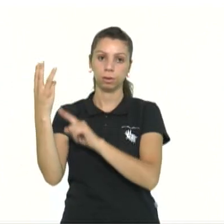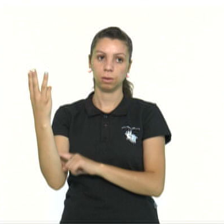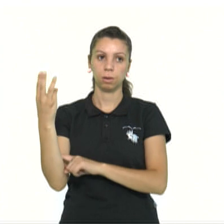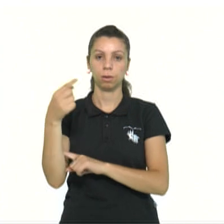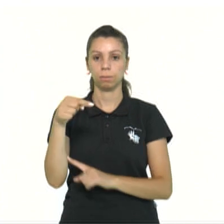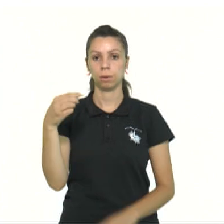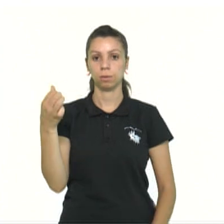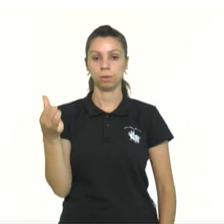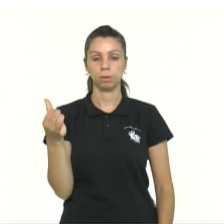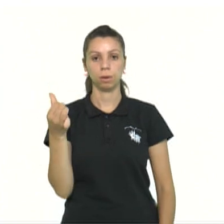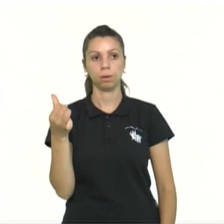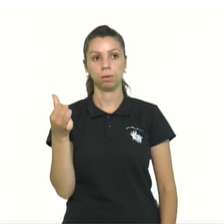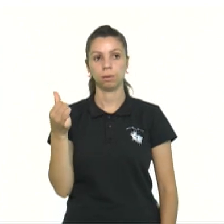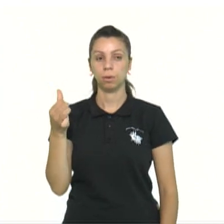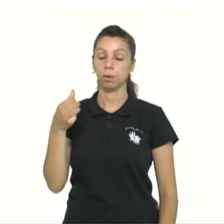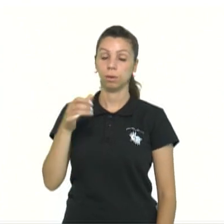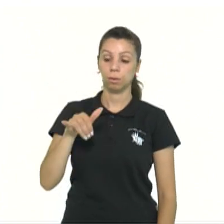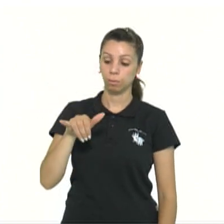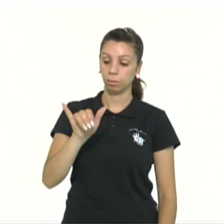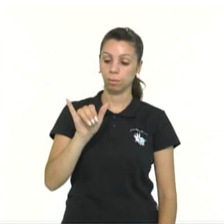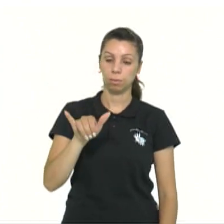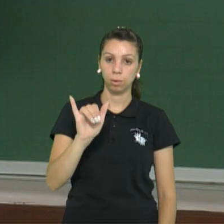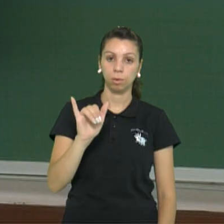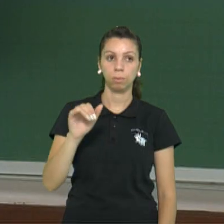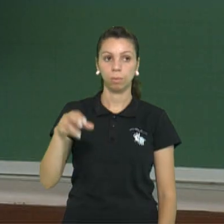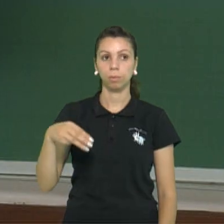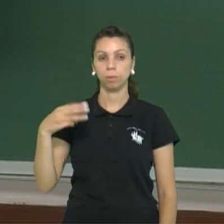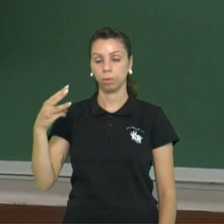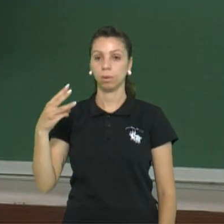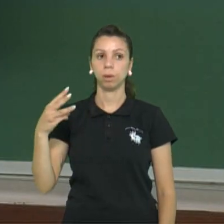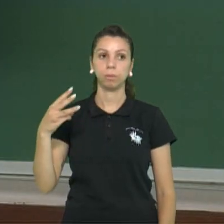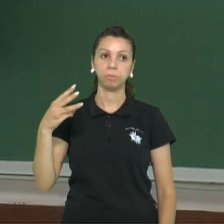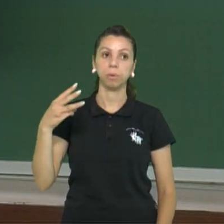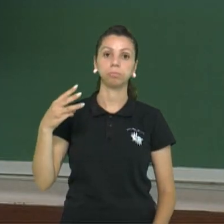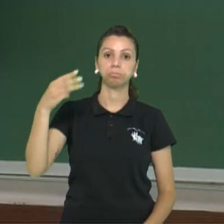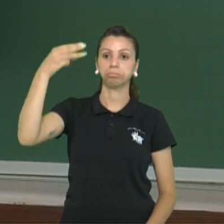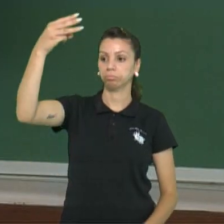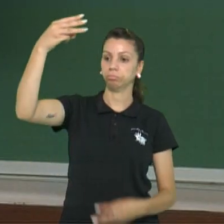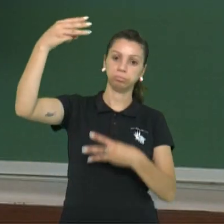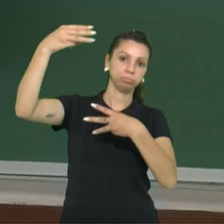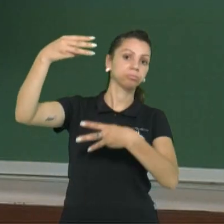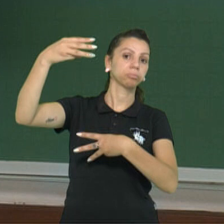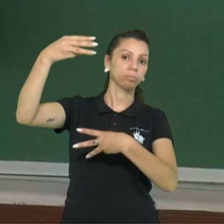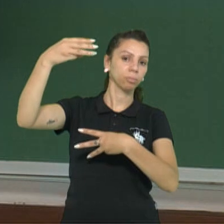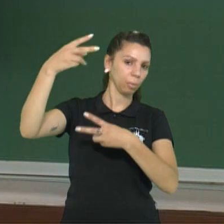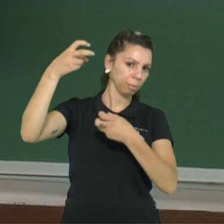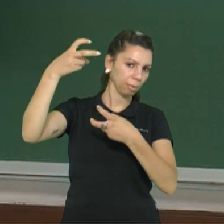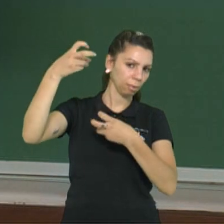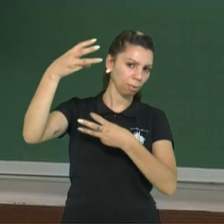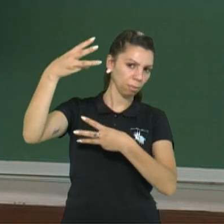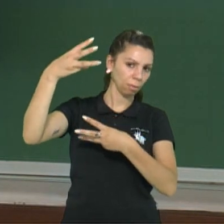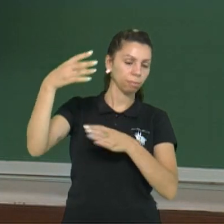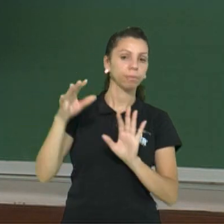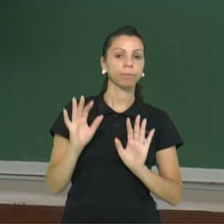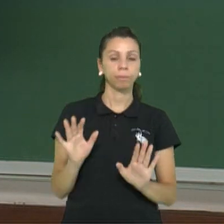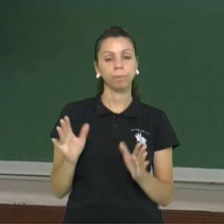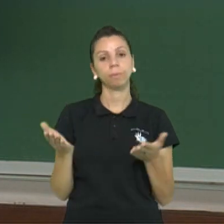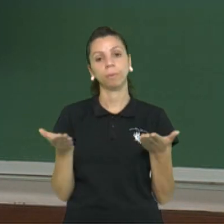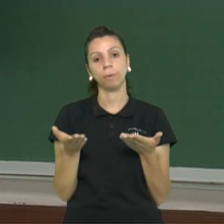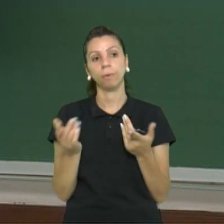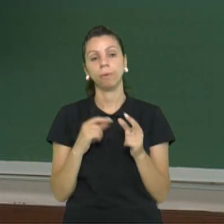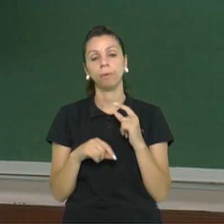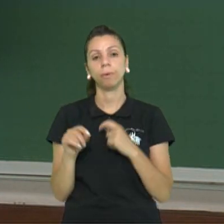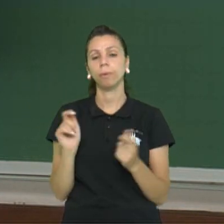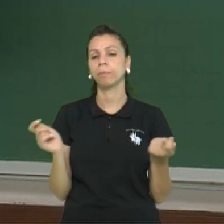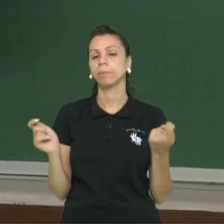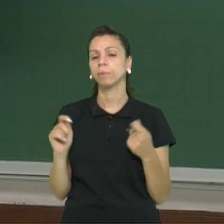E eu tenho um y igual a 3. Olha só, de volta, né? Nós temos essa situação aí. Bom, vejamos agora